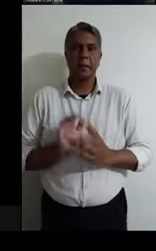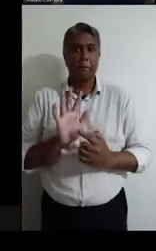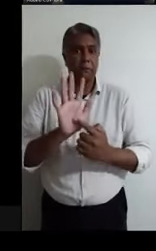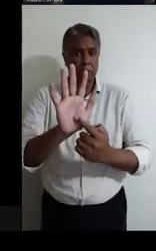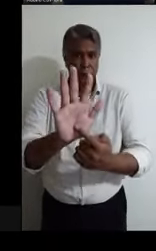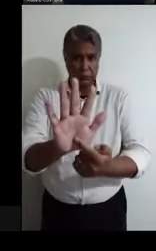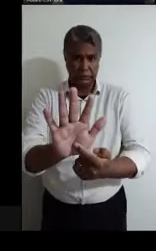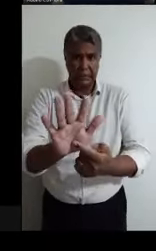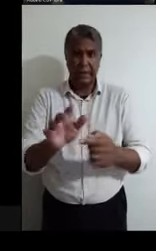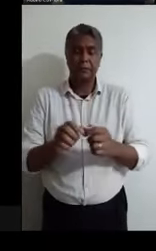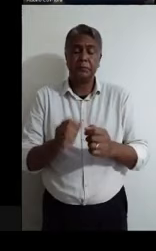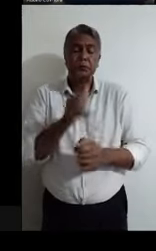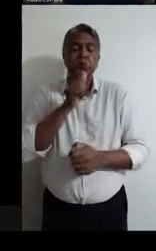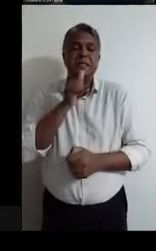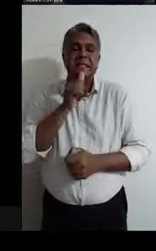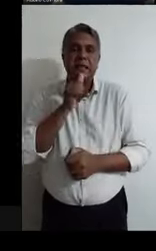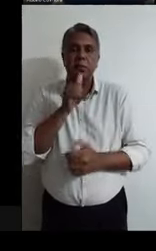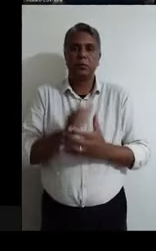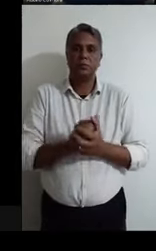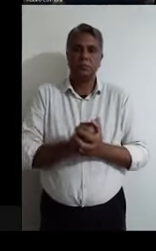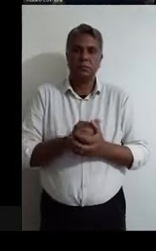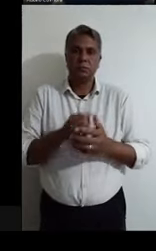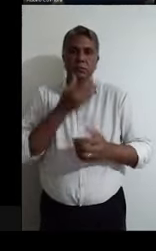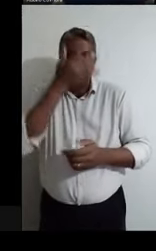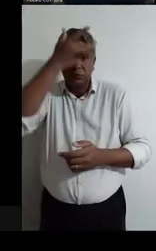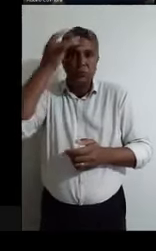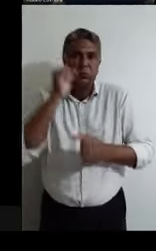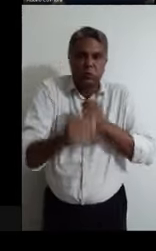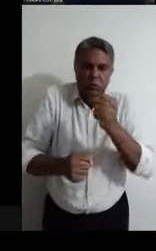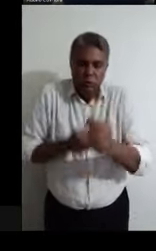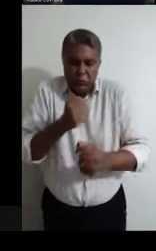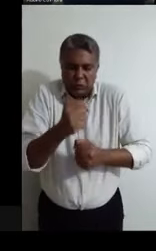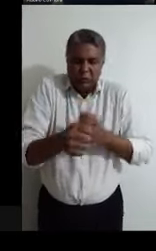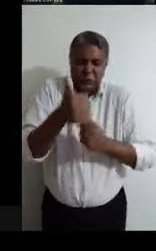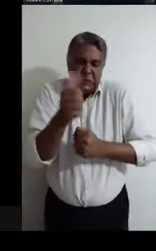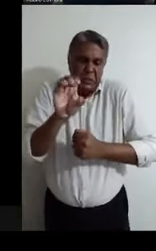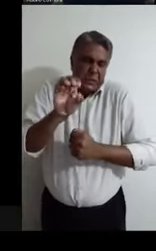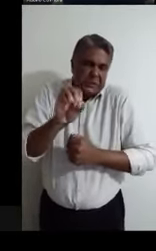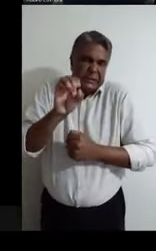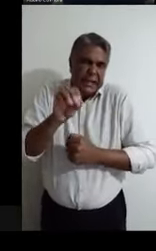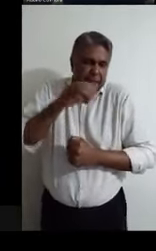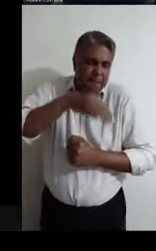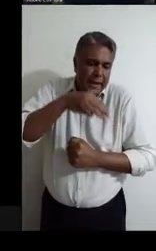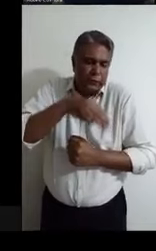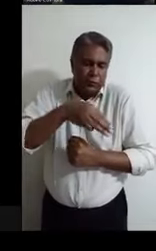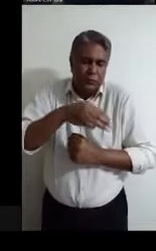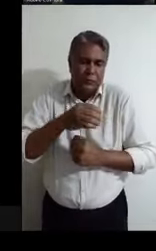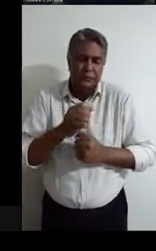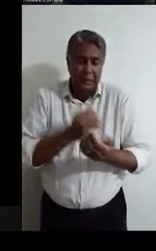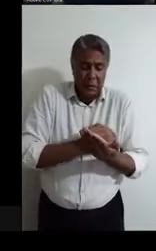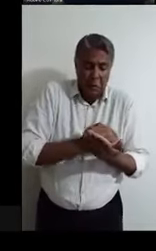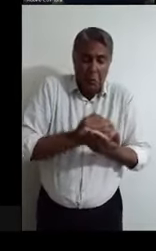Vou apresentar um exemplo de um corredor de 100 metros rasos. Ele parte